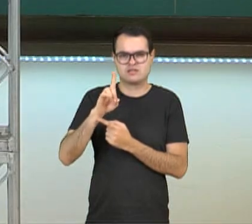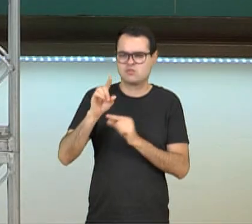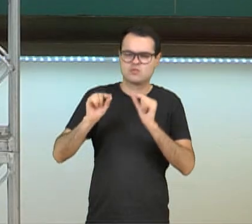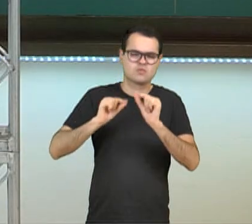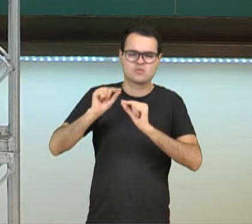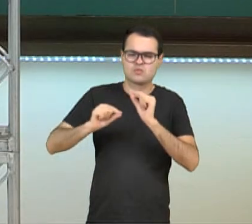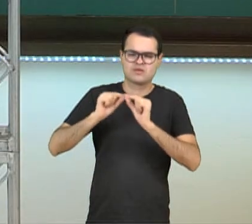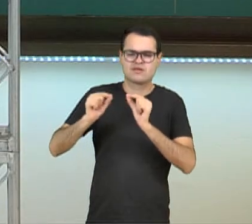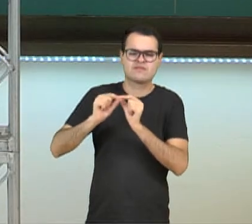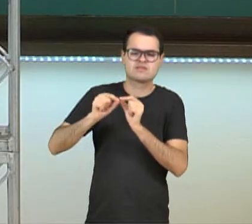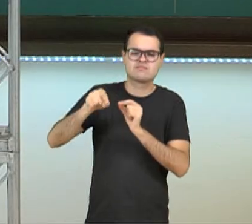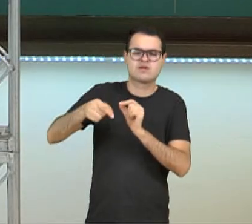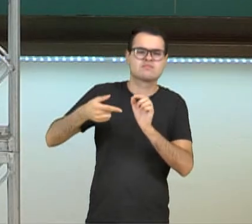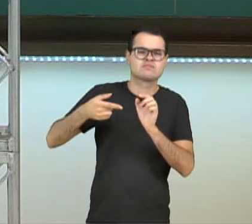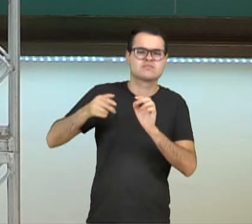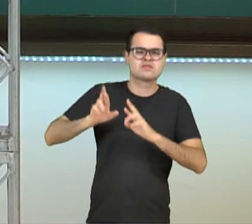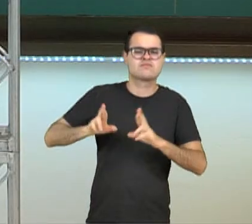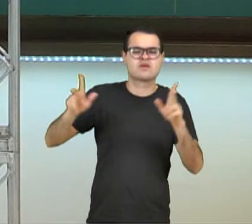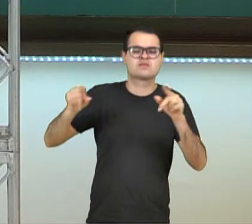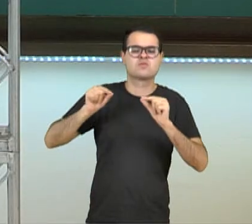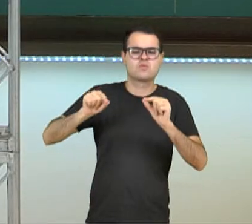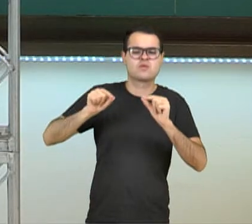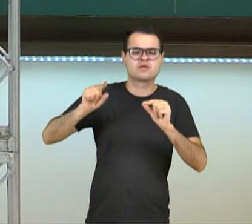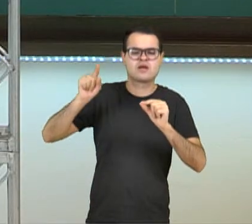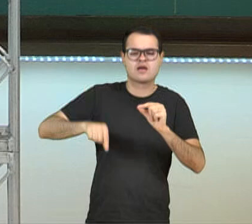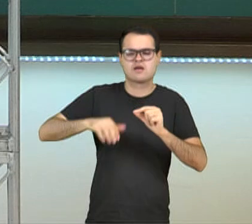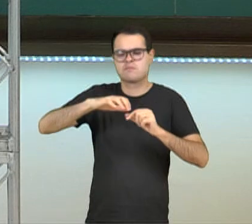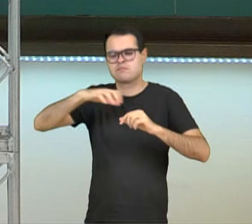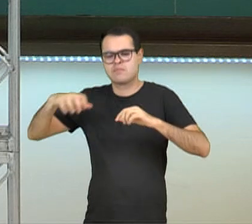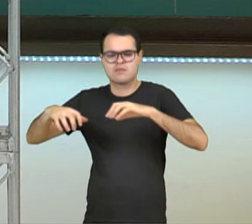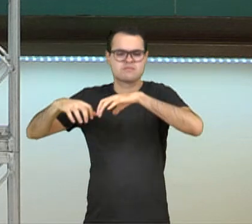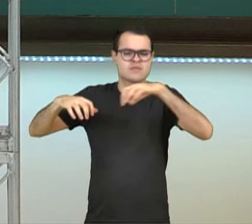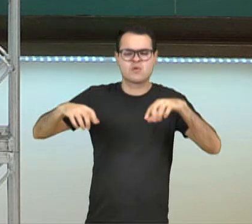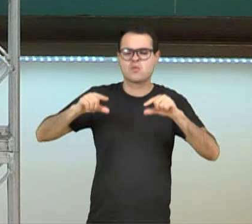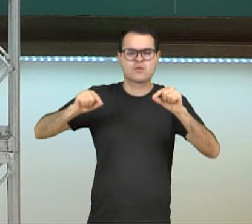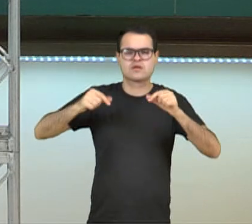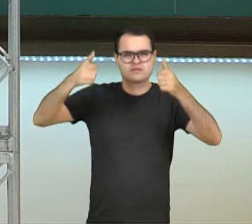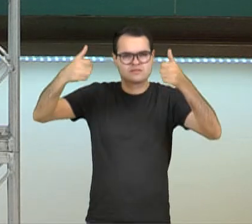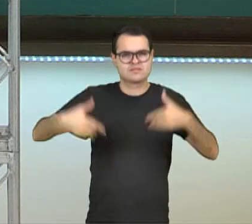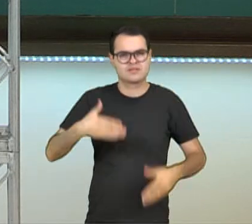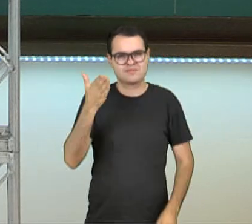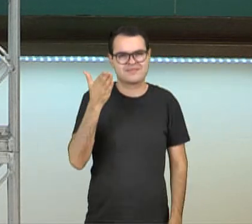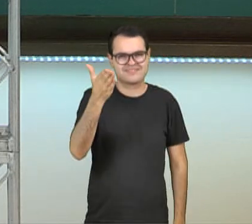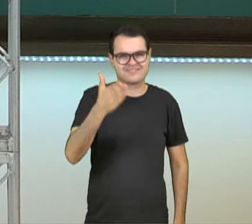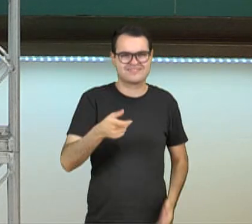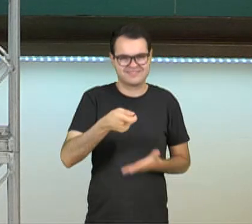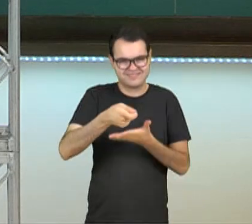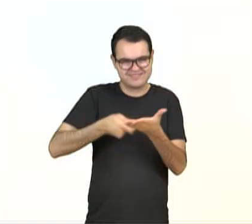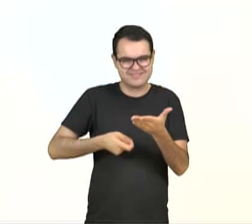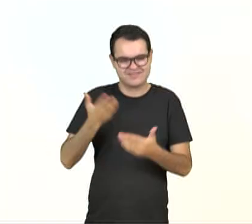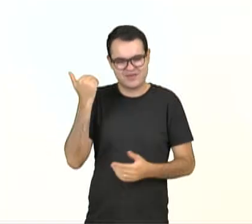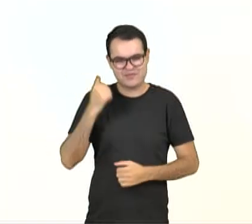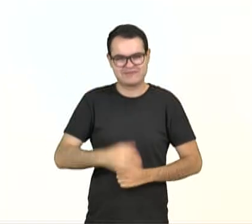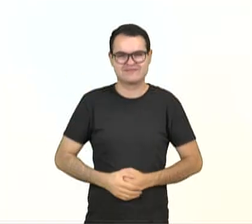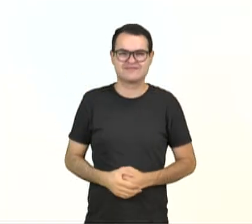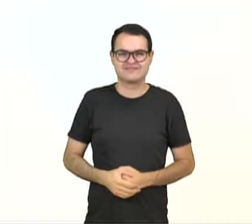no apartheid? Qual era a diferença? Qual a distinção? Explica para mim aí em poucas linhas, vamos lá?